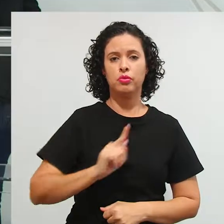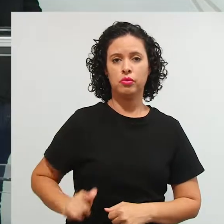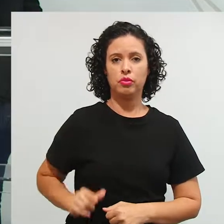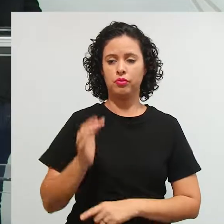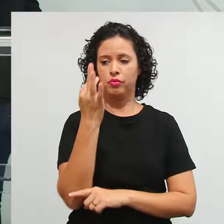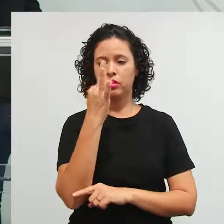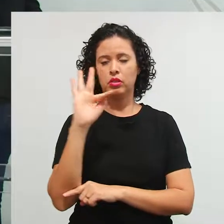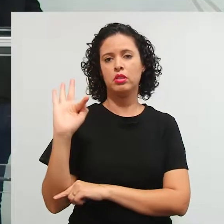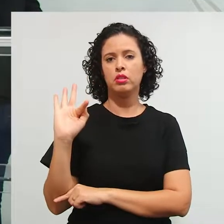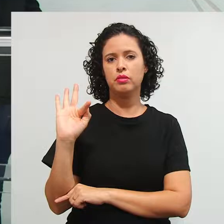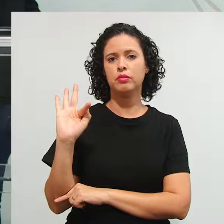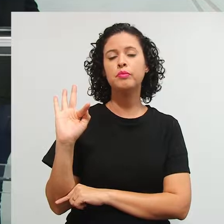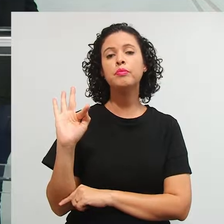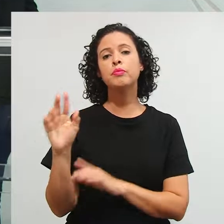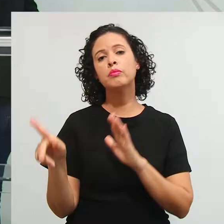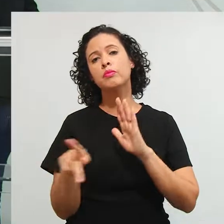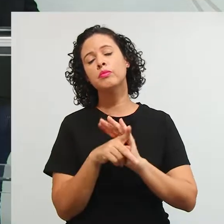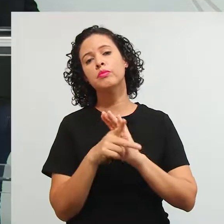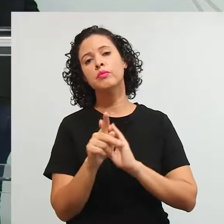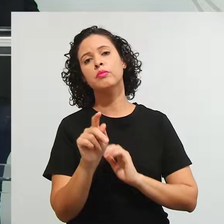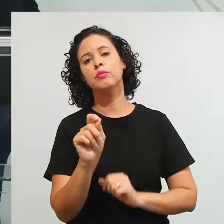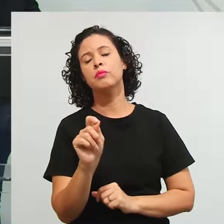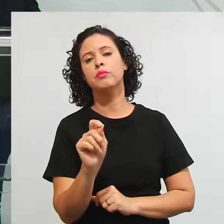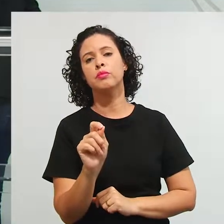federal para